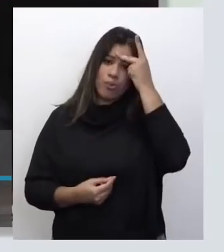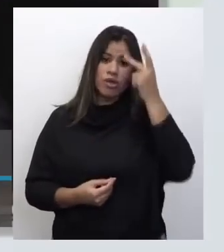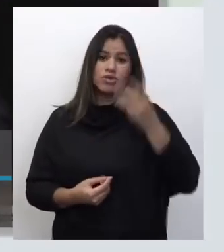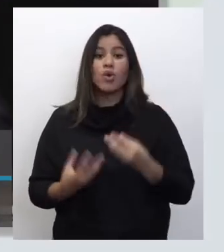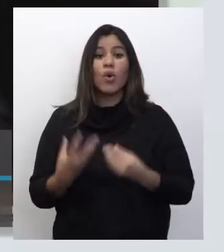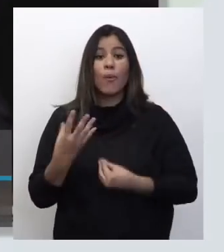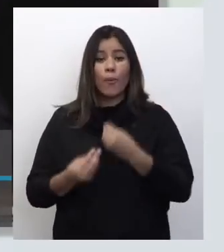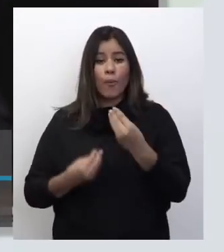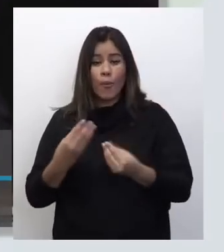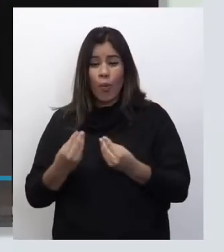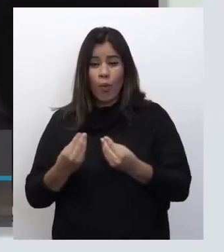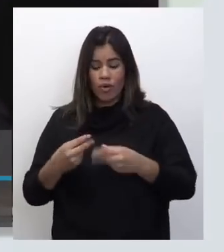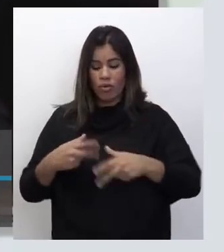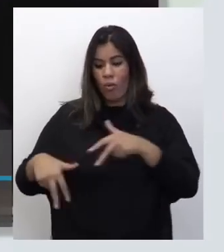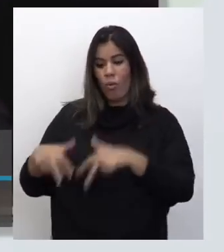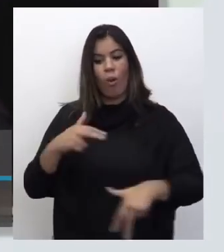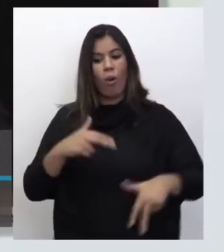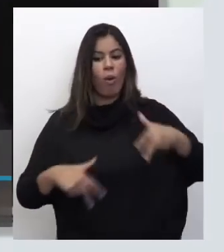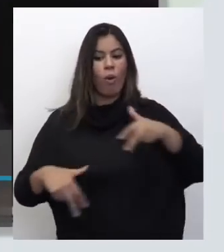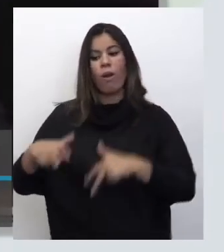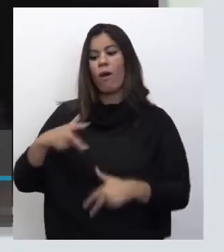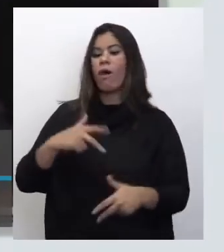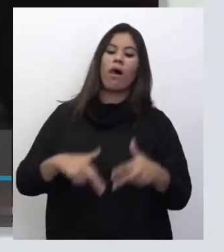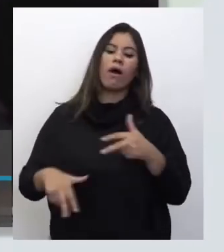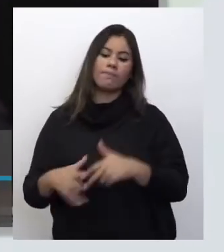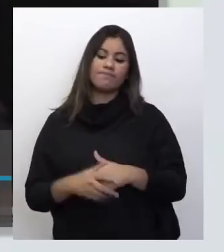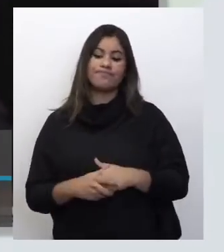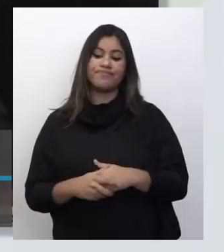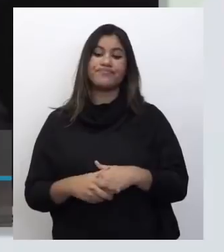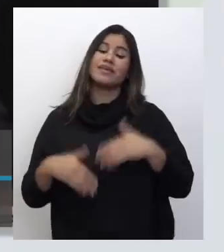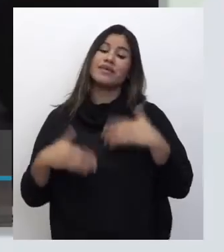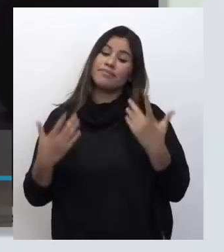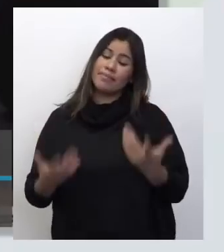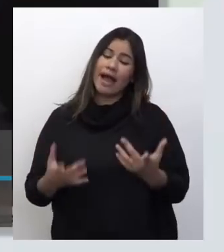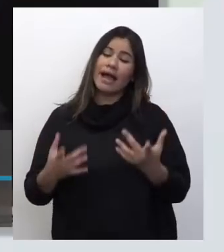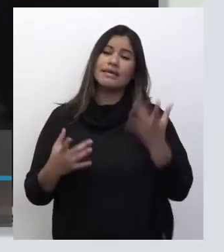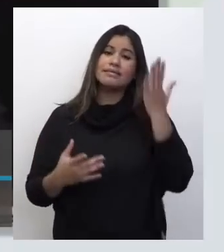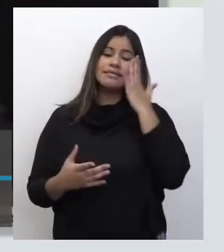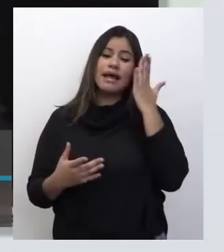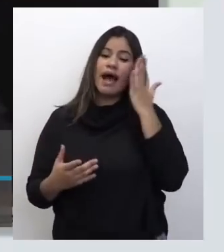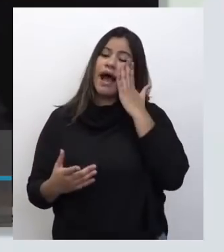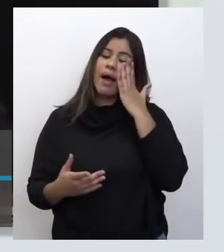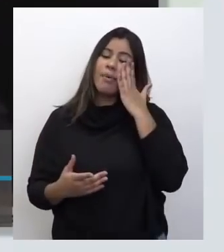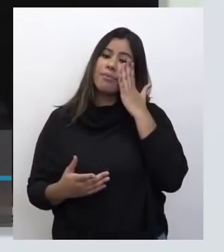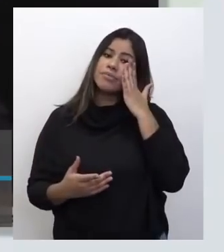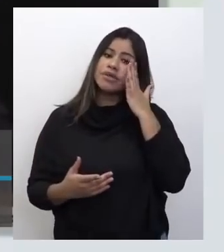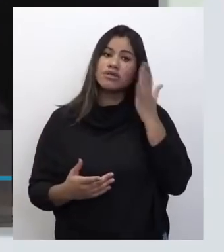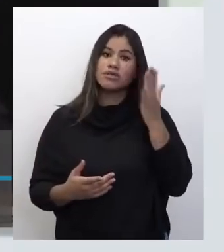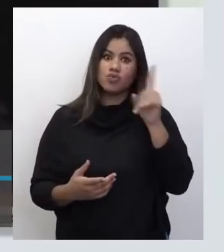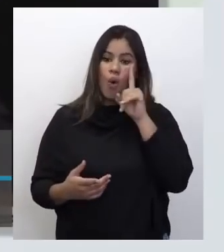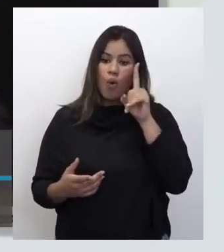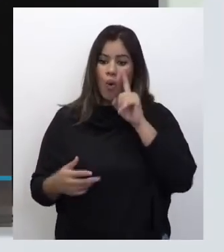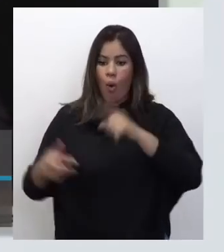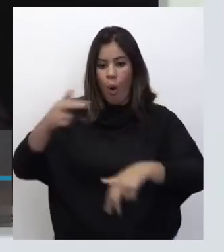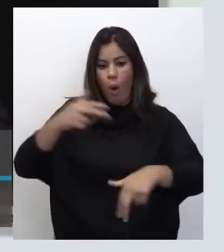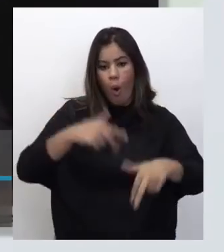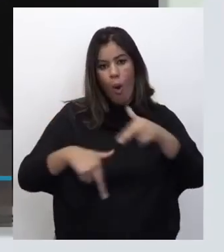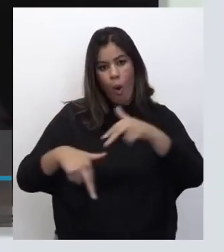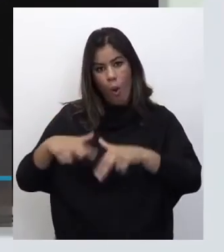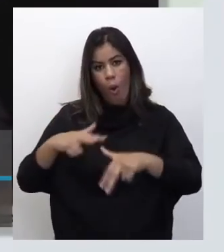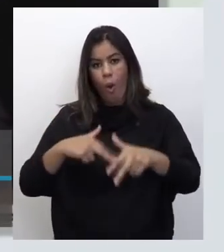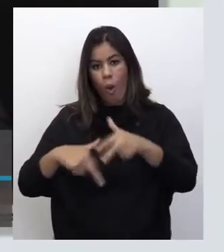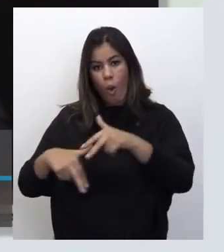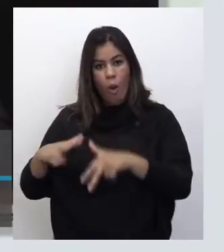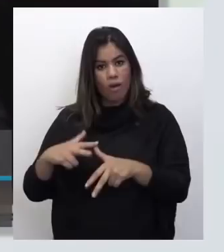ruas ela tem. Lógico que no contexto normal, em que não esteja acontecendo uma pandemia,